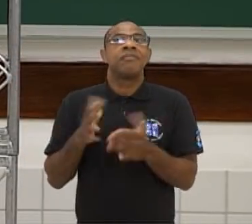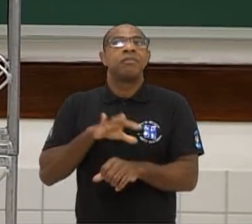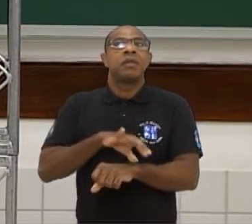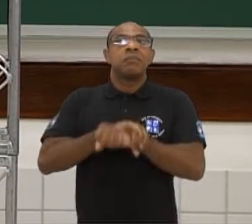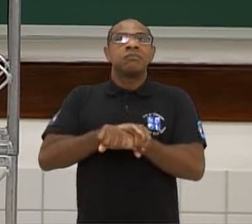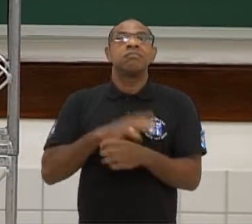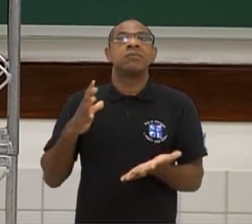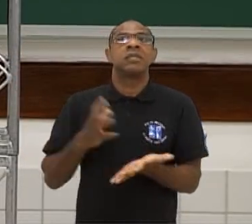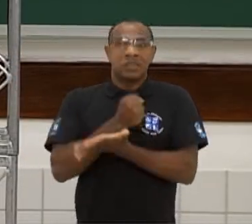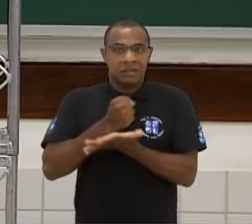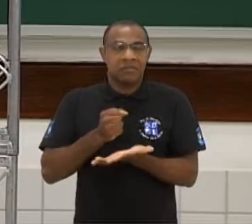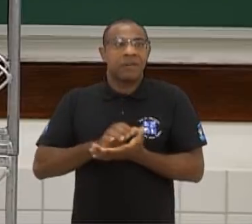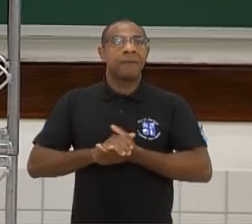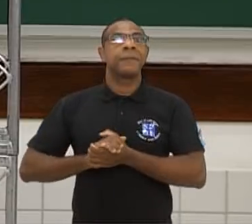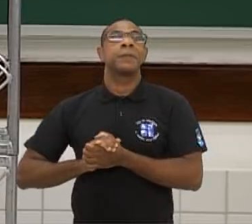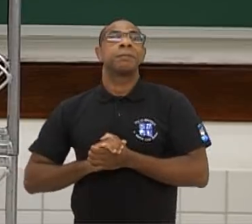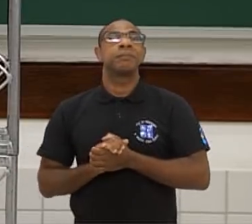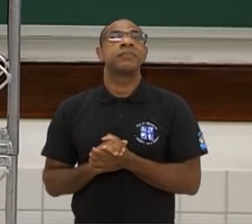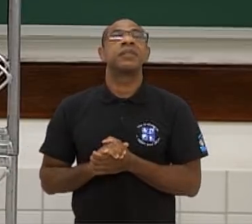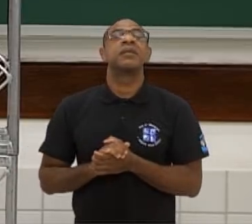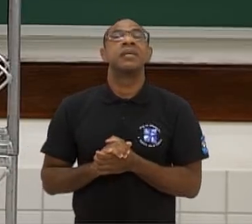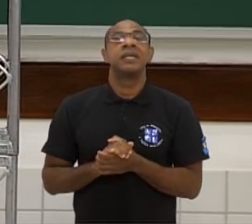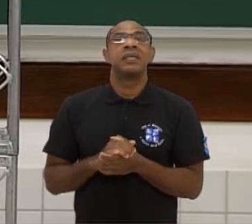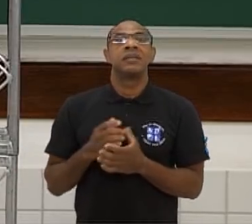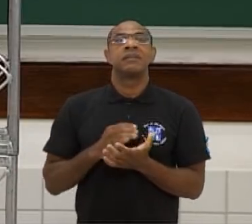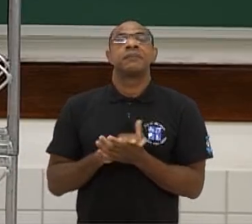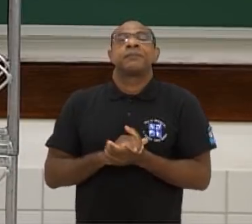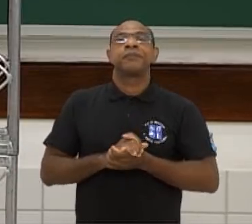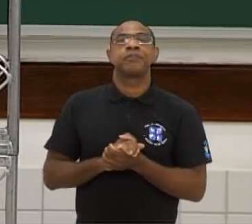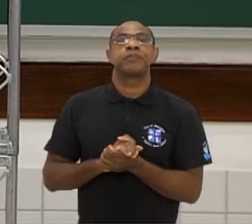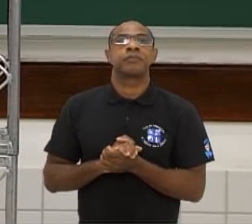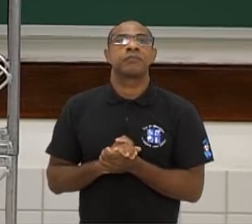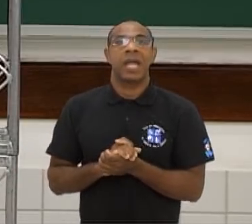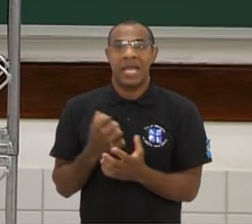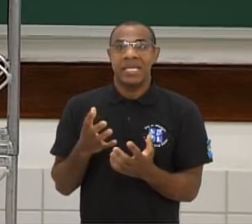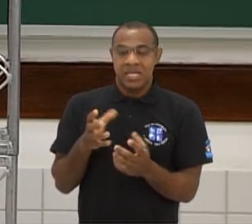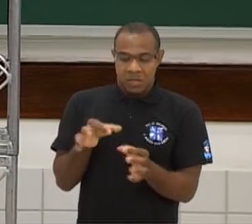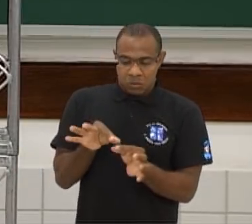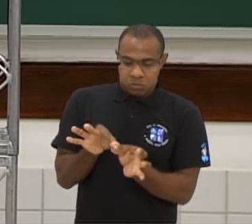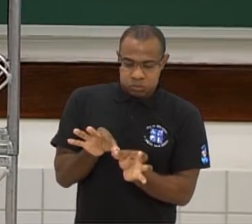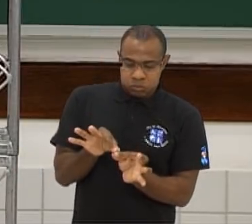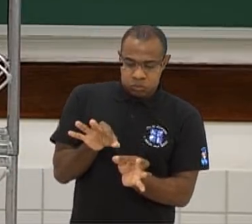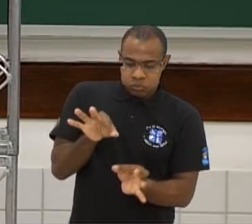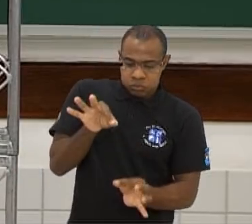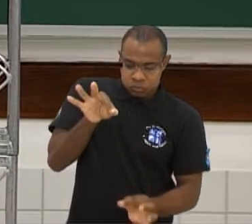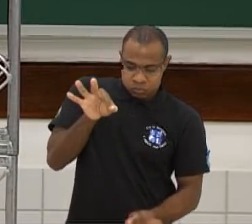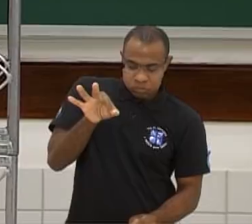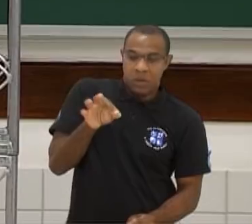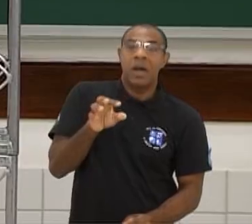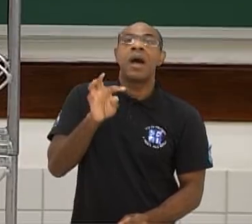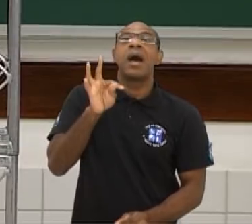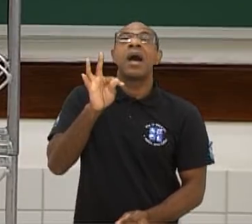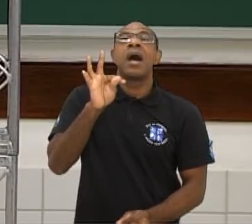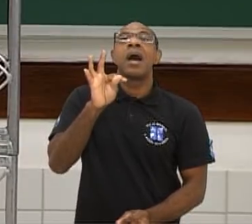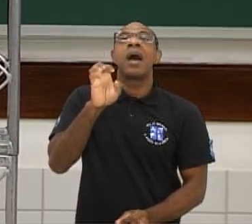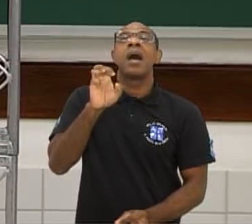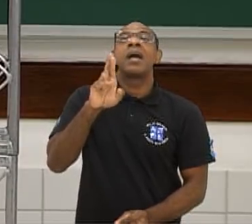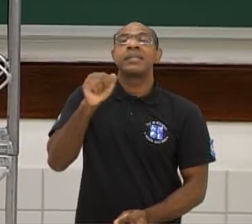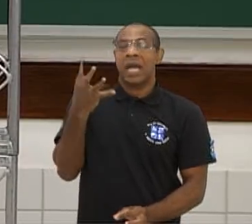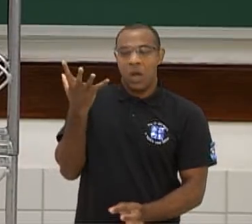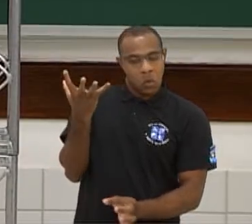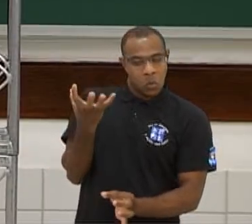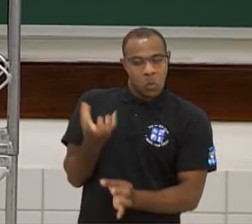de alguma fonte desconhecida, né, eliminando na terra. É claro que para isso acontecer, a sua casa, né, o